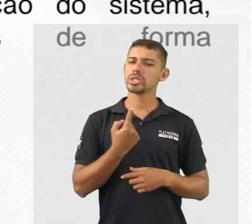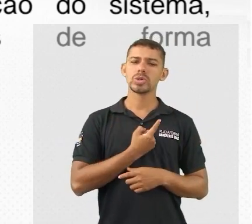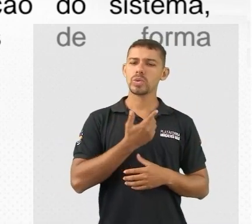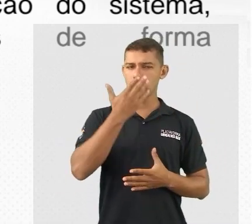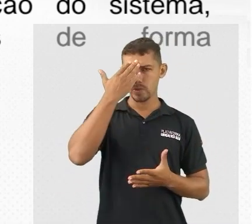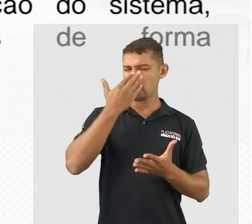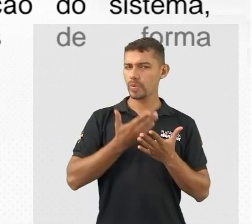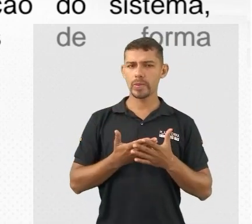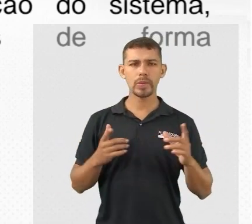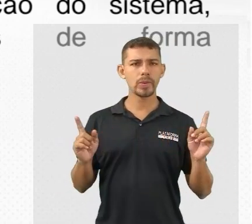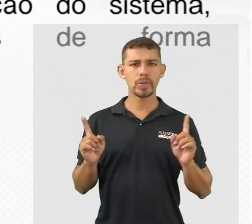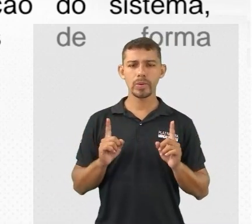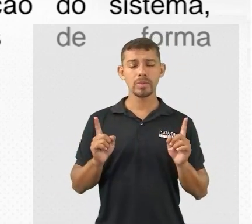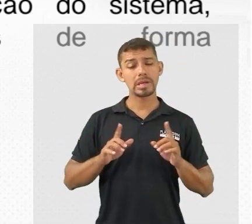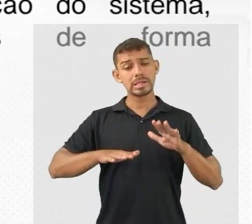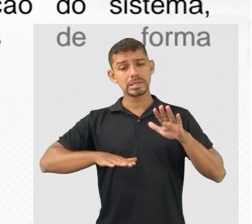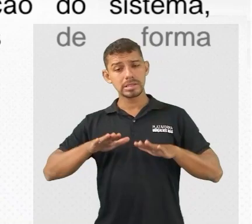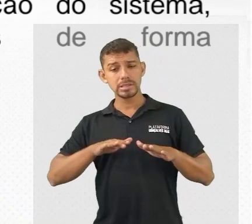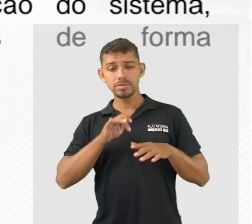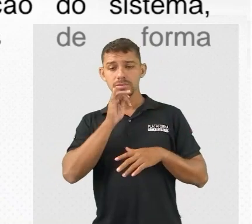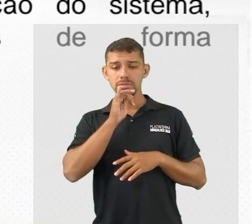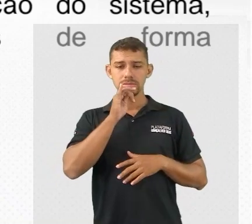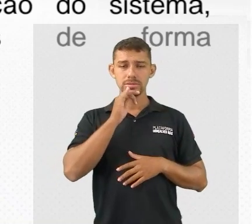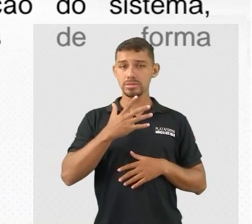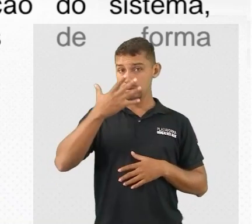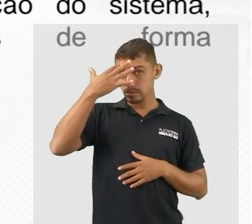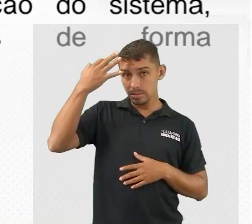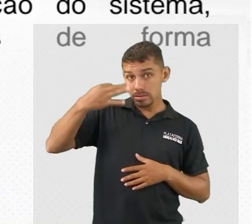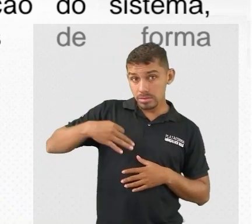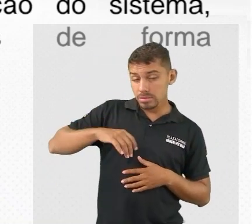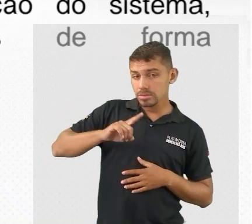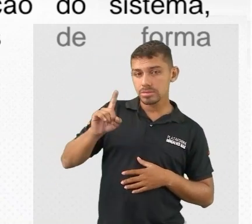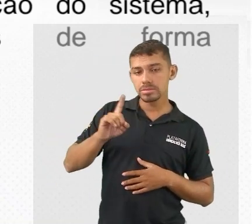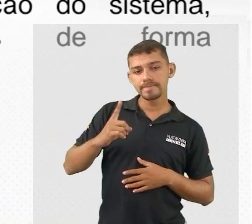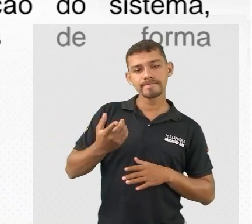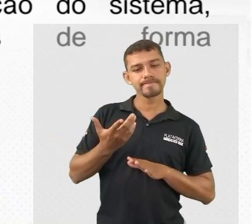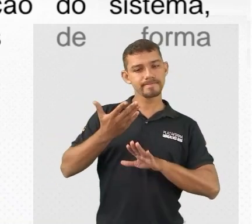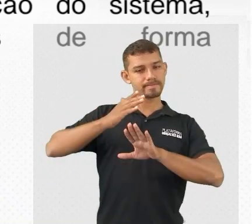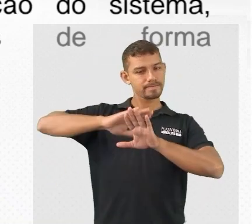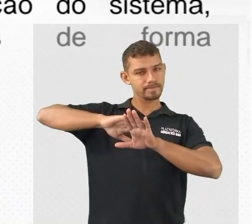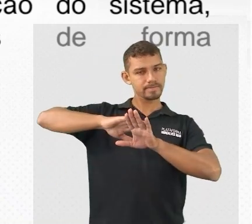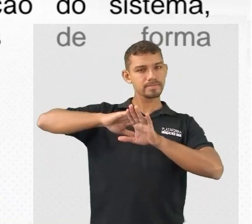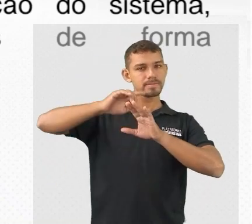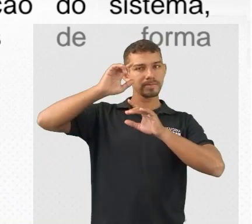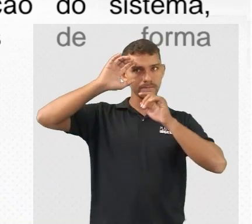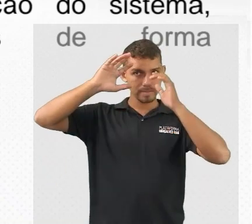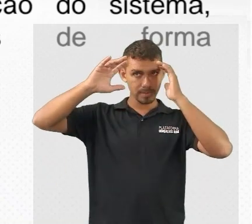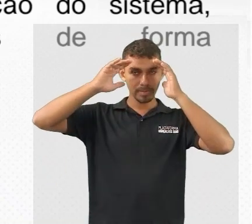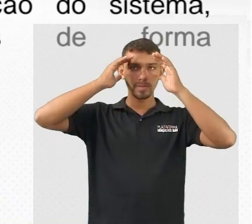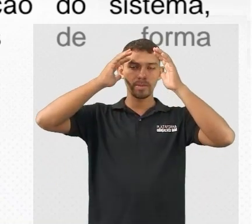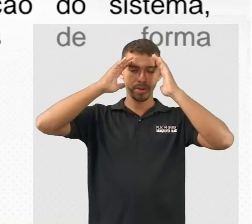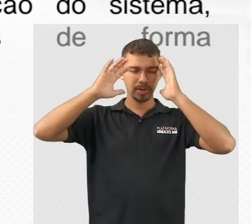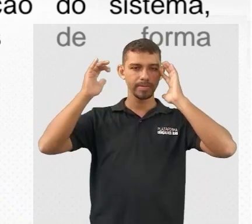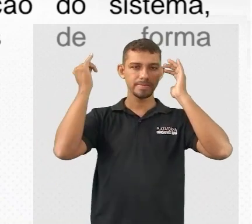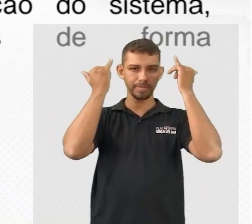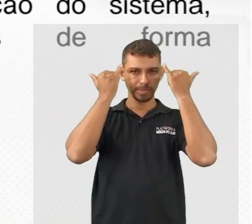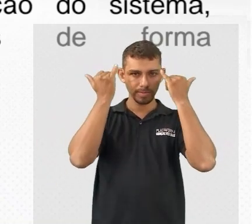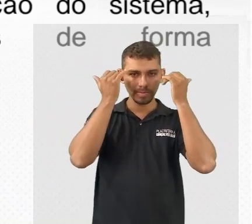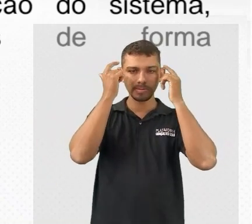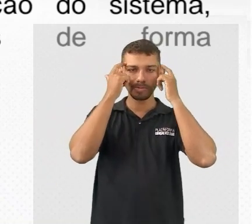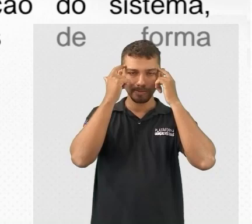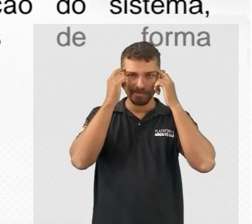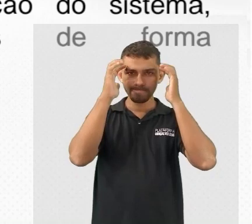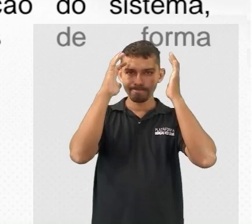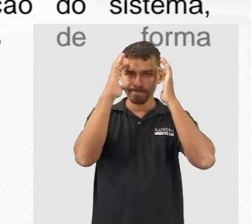percebe, mas ao mesmo tempo percebe. A gente não percebe conscientemente, mas o inconsciente da gente está recebendo aquela informação